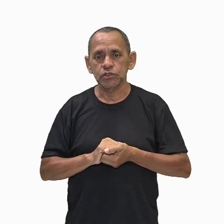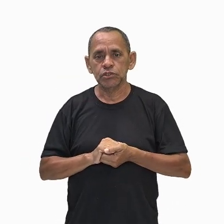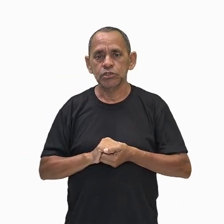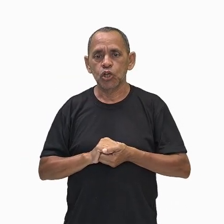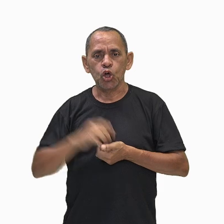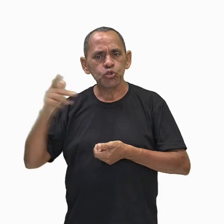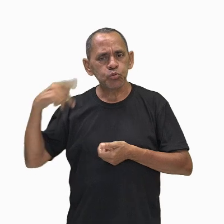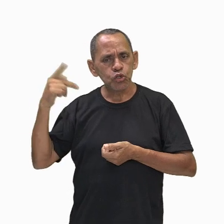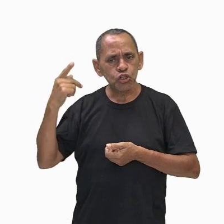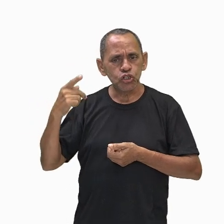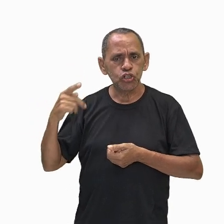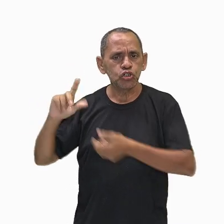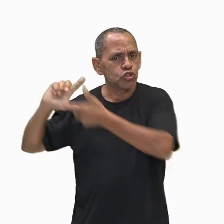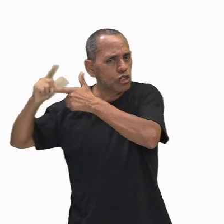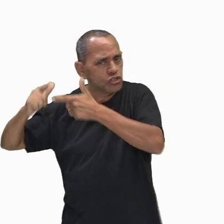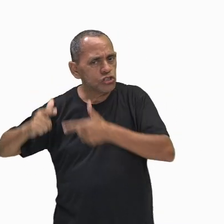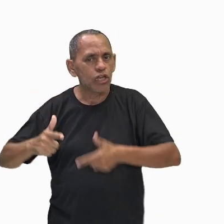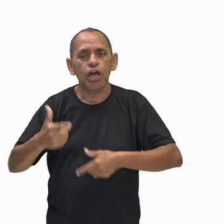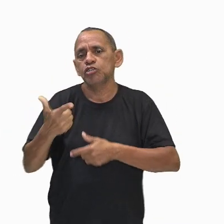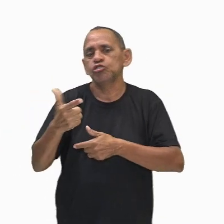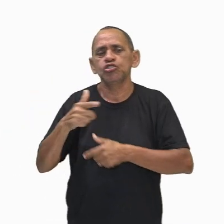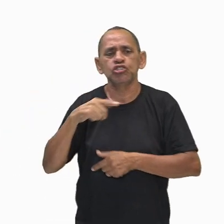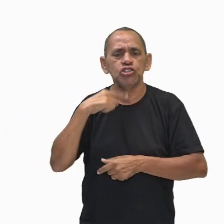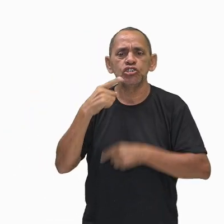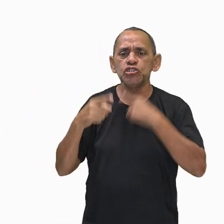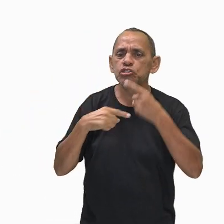políticos tradicionais. Aos poucos, eles foram